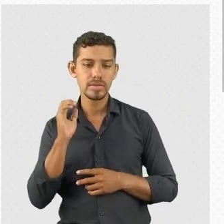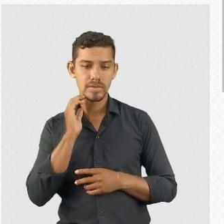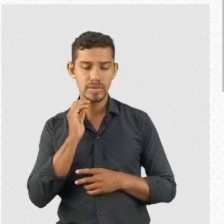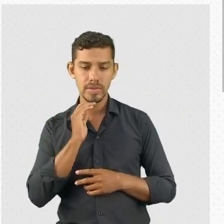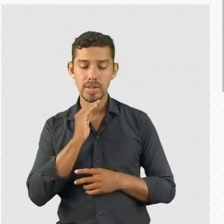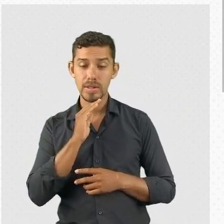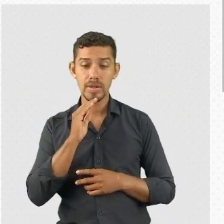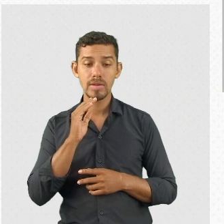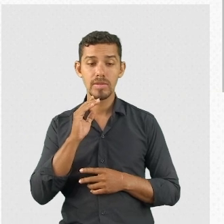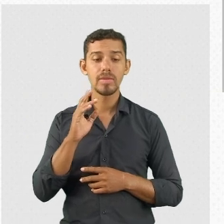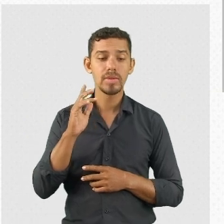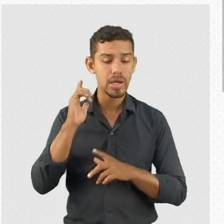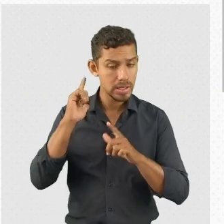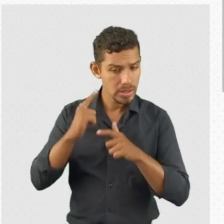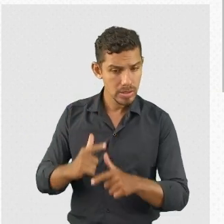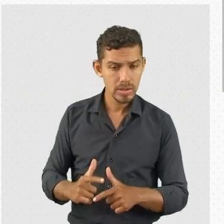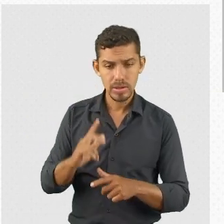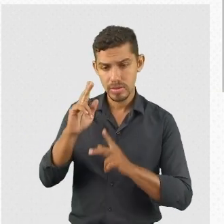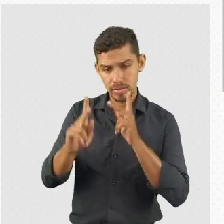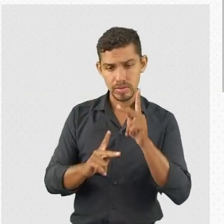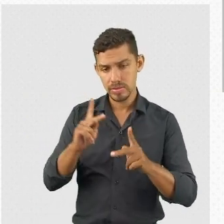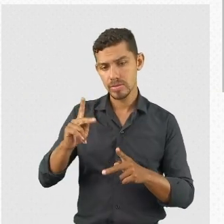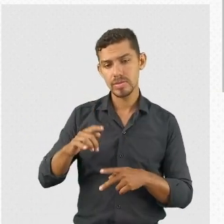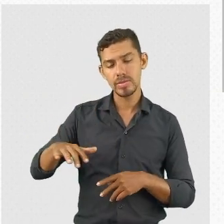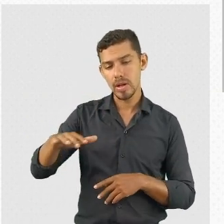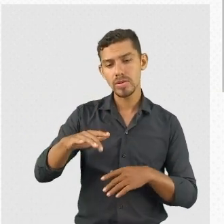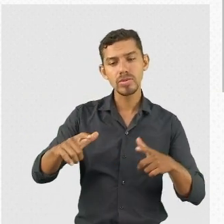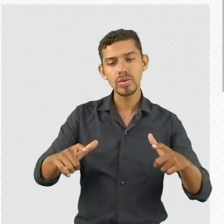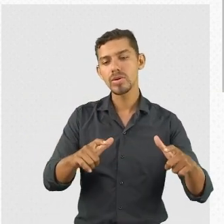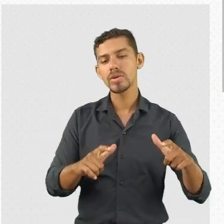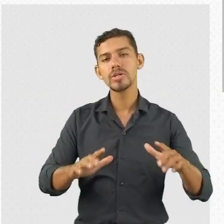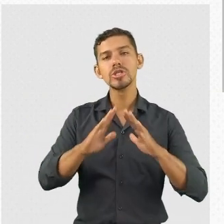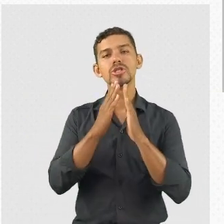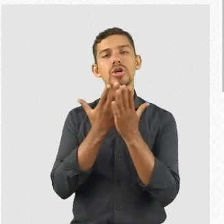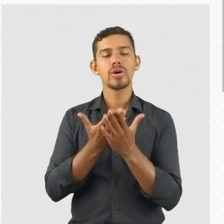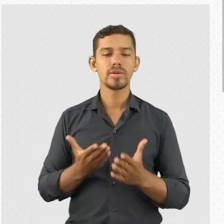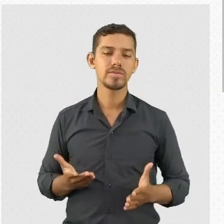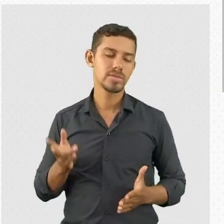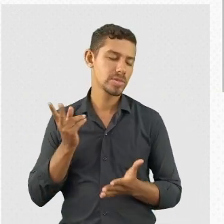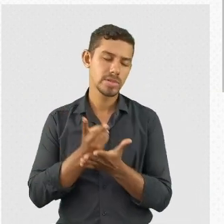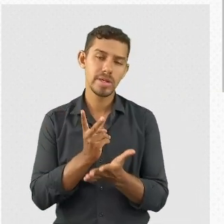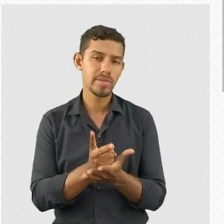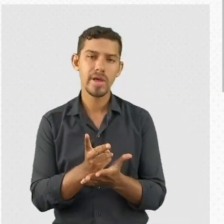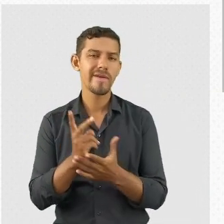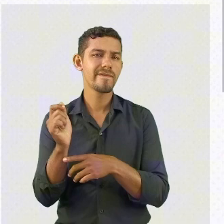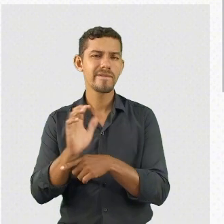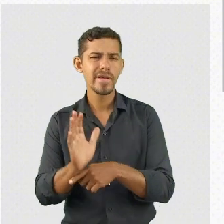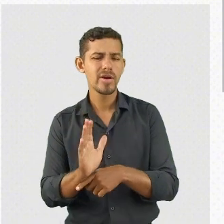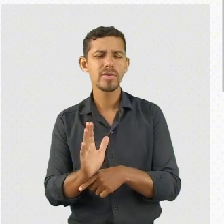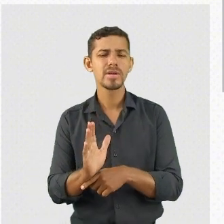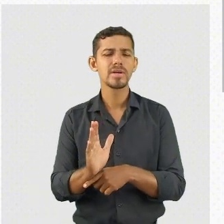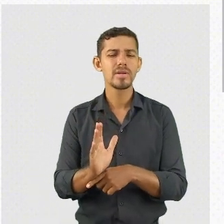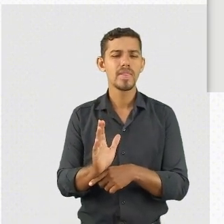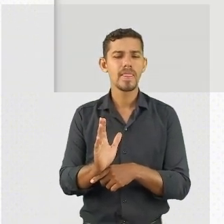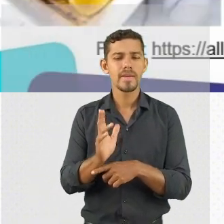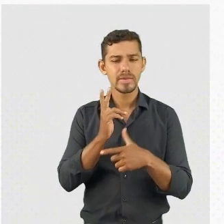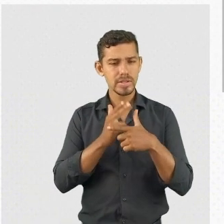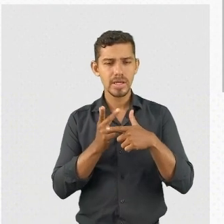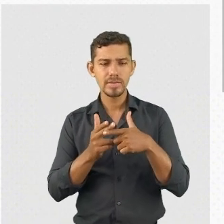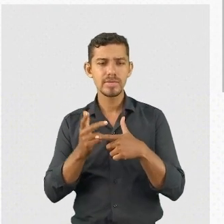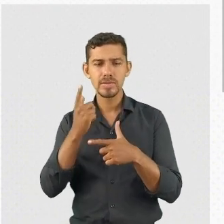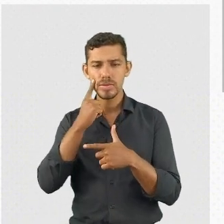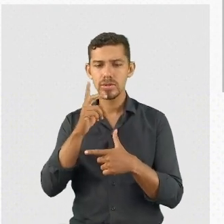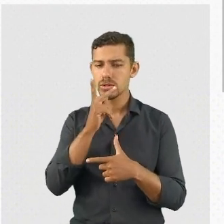lanche, ele é tradicionalmente popular nos piqueniques e na escola. É muito comum em filme e série a gente observar